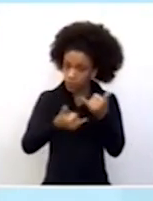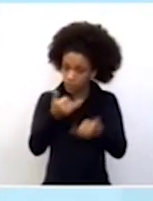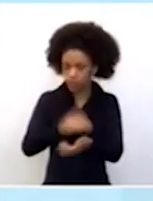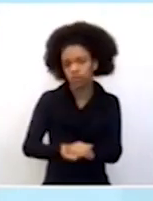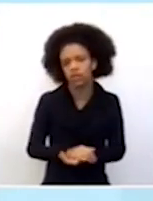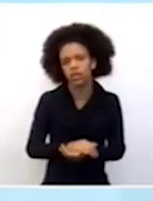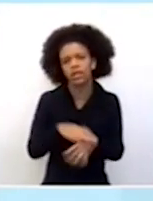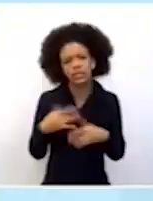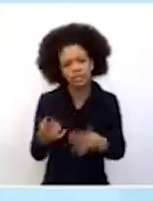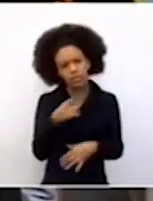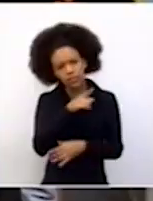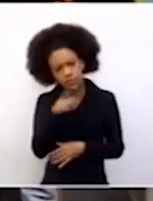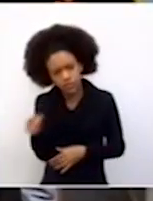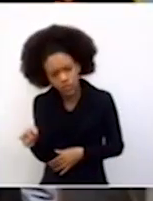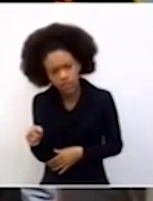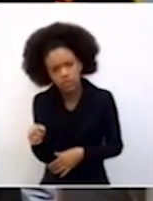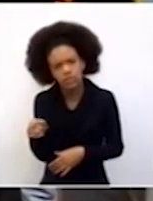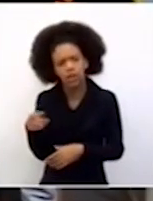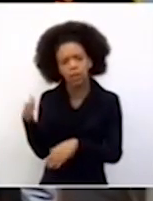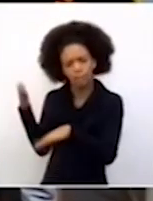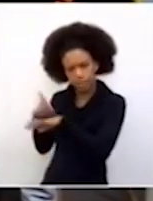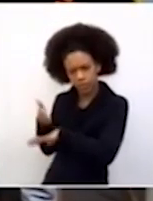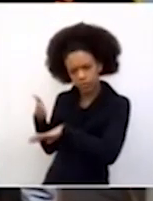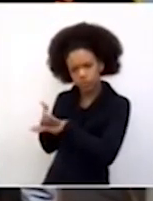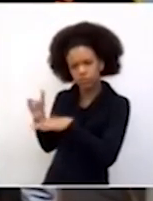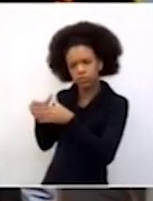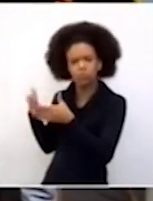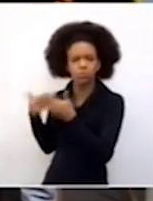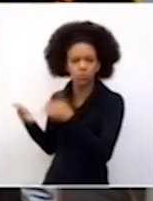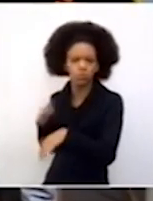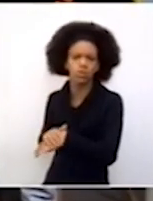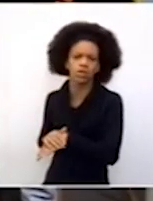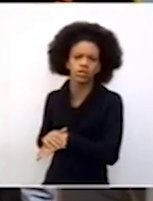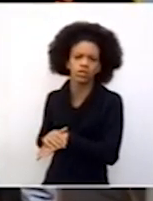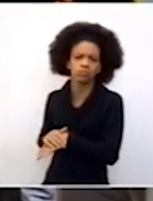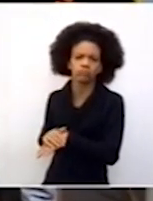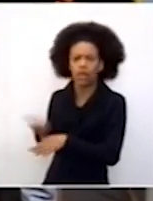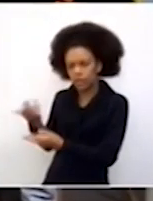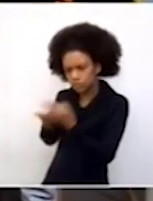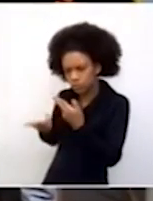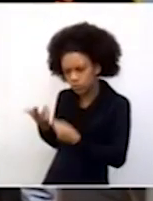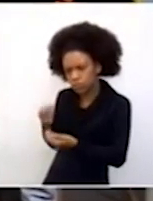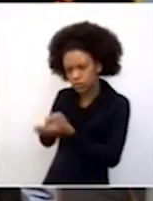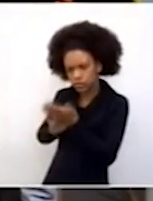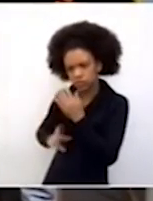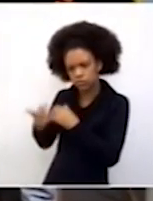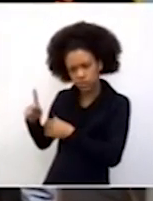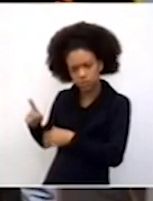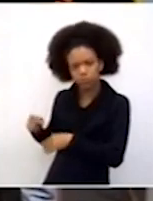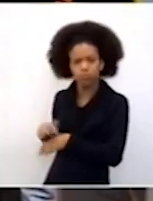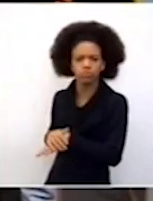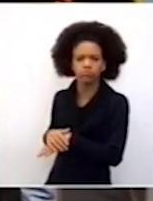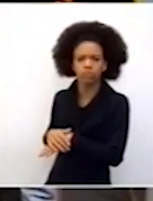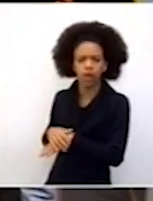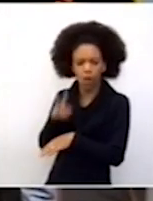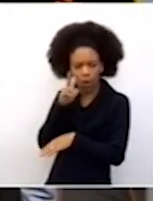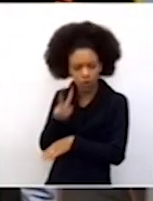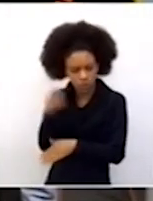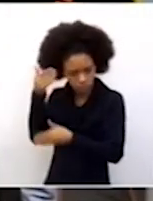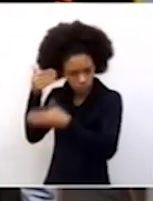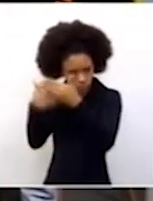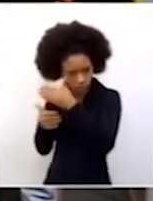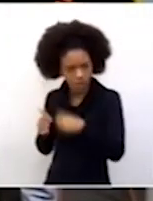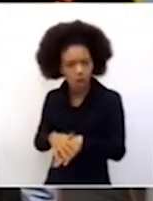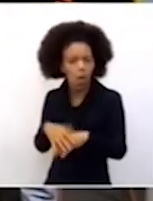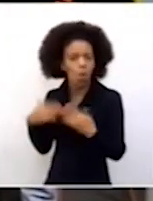eu gostaria que os professores, né, participassem no chat e colocassem suas contribuições, olhando para essa foto e quais os